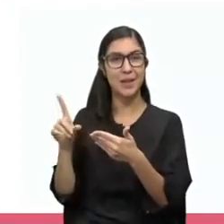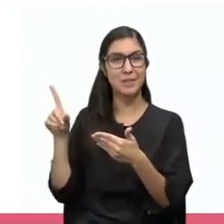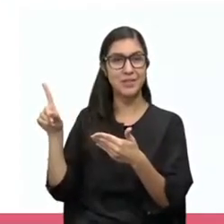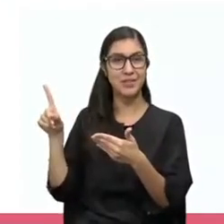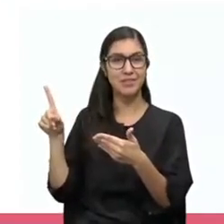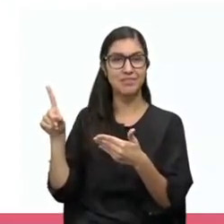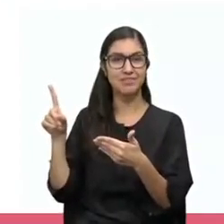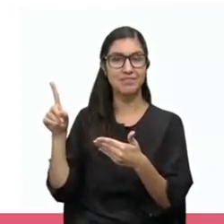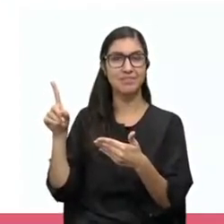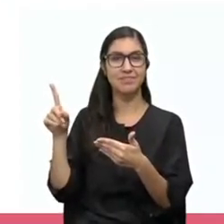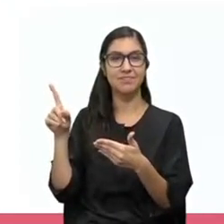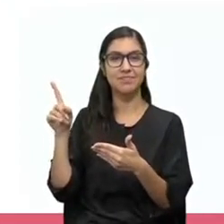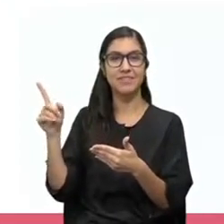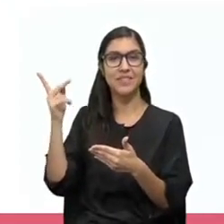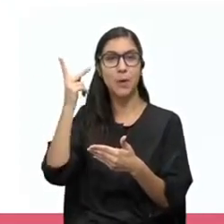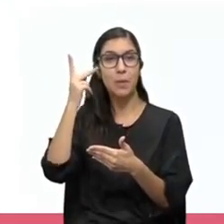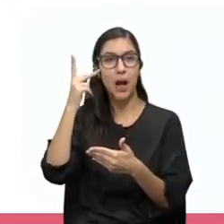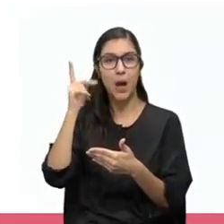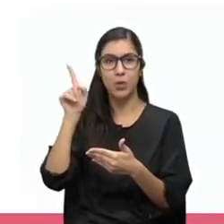São Paulo, ótimos. Ele